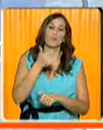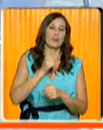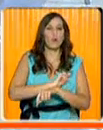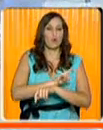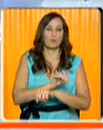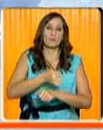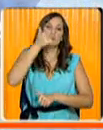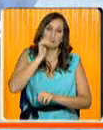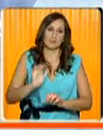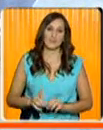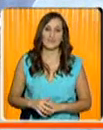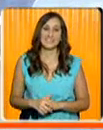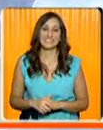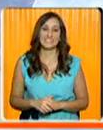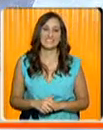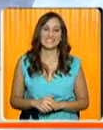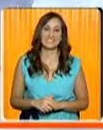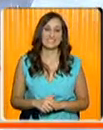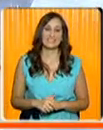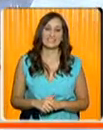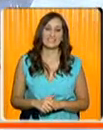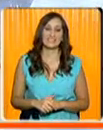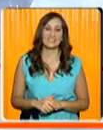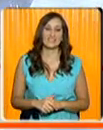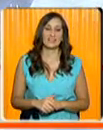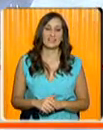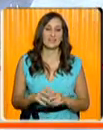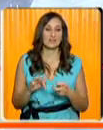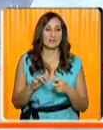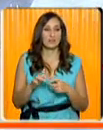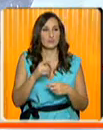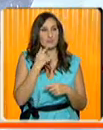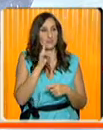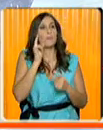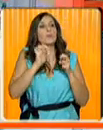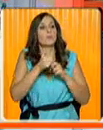Opa, não é normal este Gonçalo. Não percebo qual é o problema da porca.